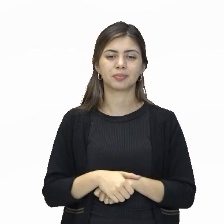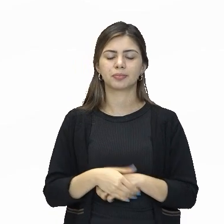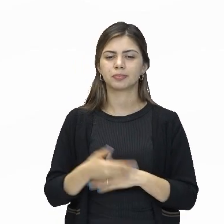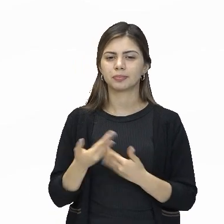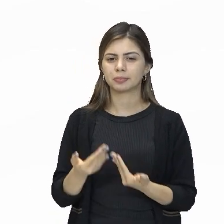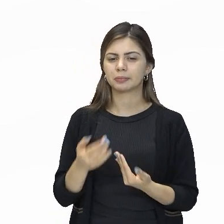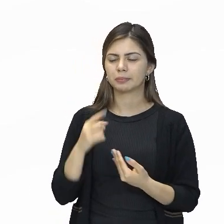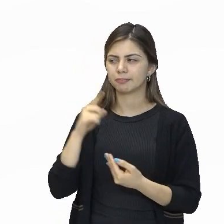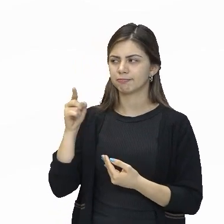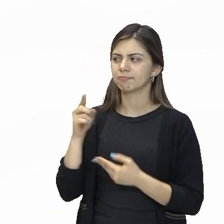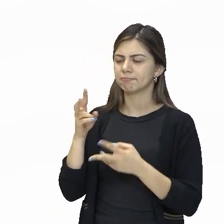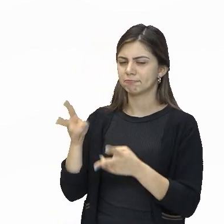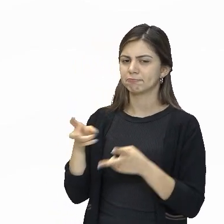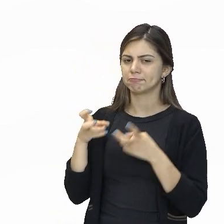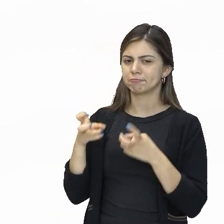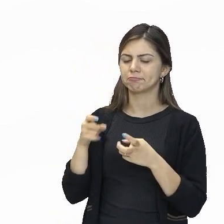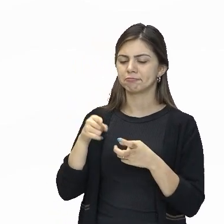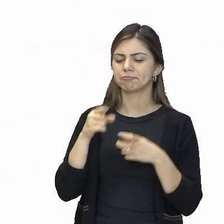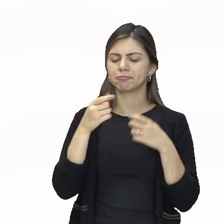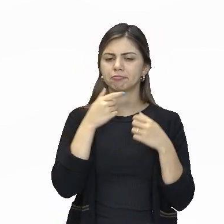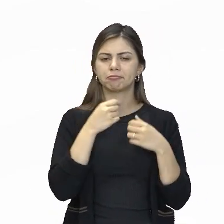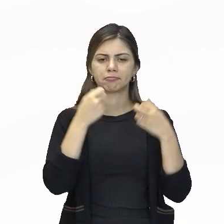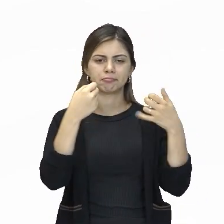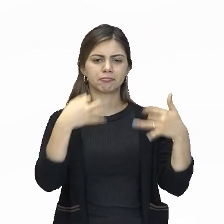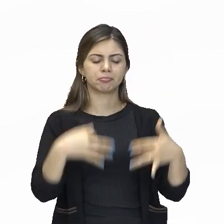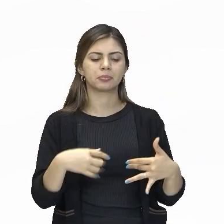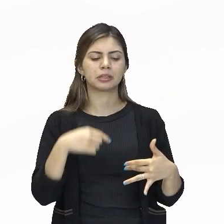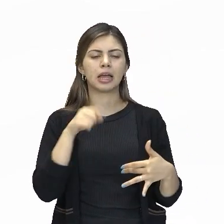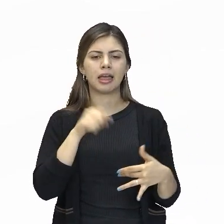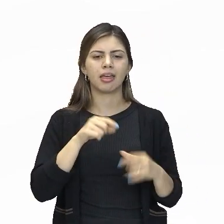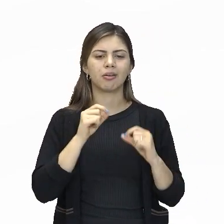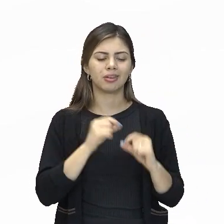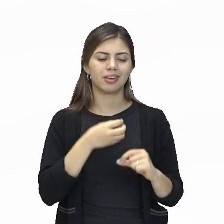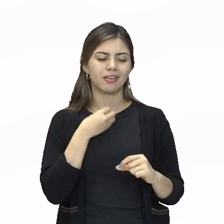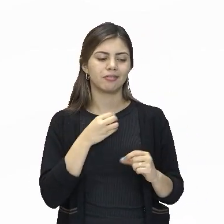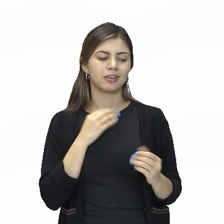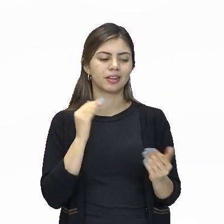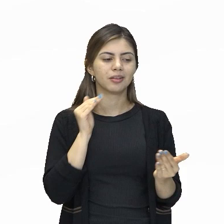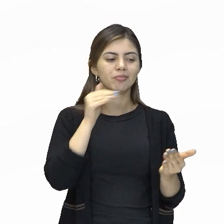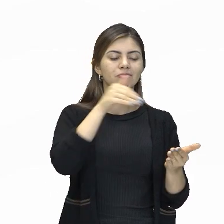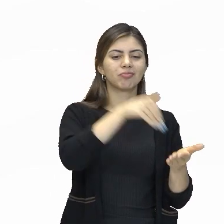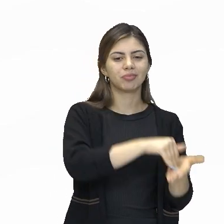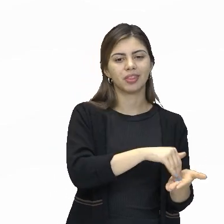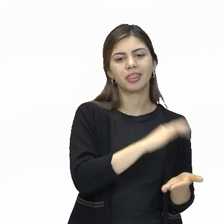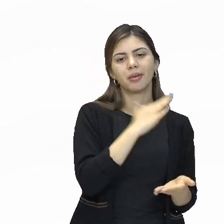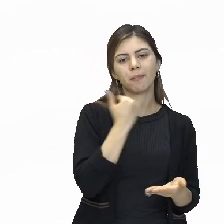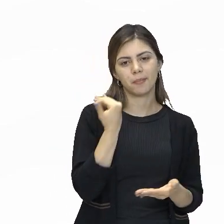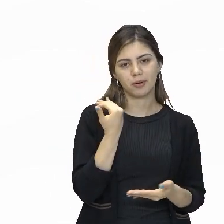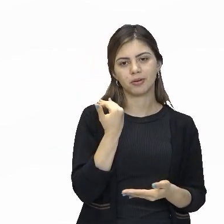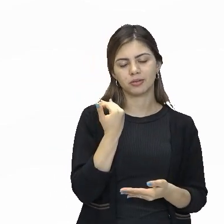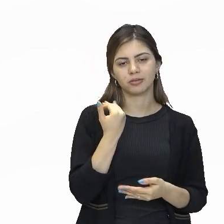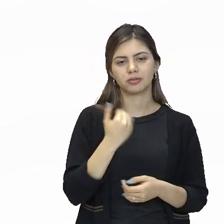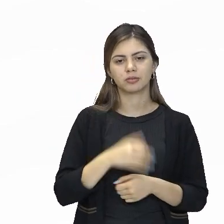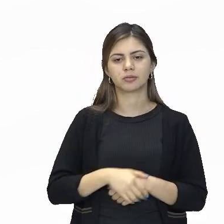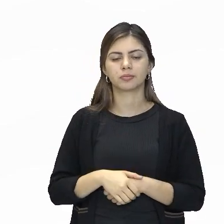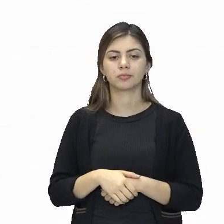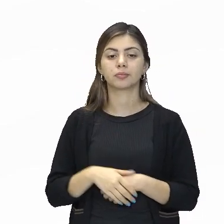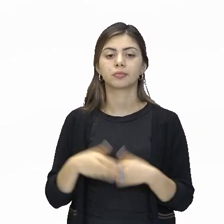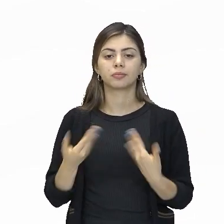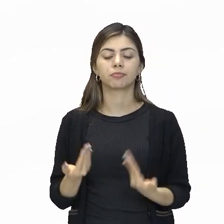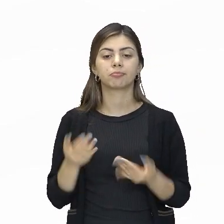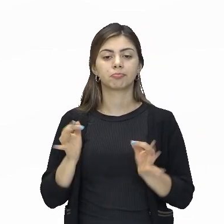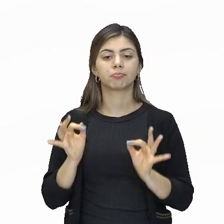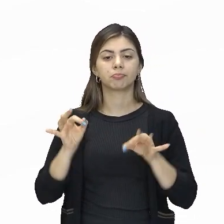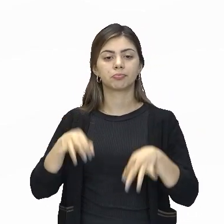vejam aí que ele vai descrever o seu destino final, que é a morte. E aí, no fim, o